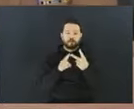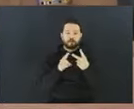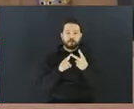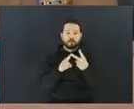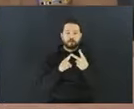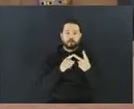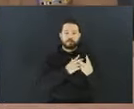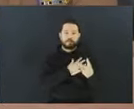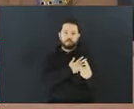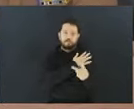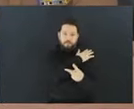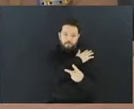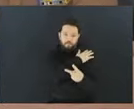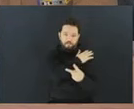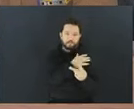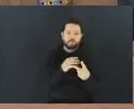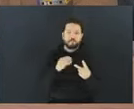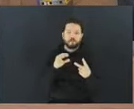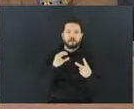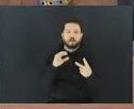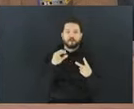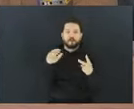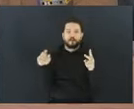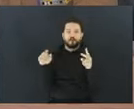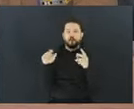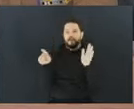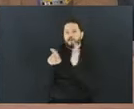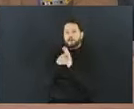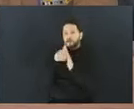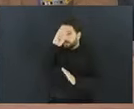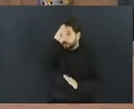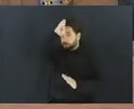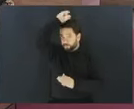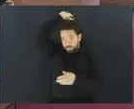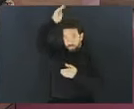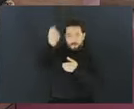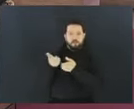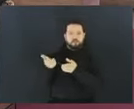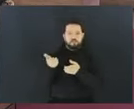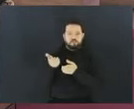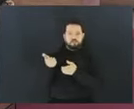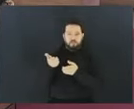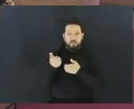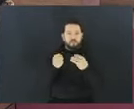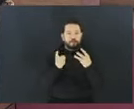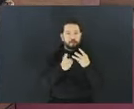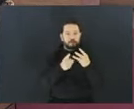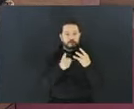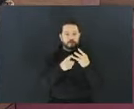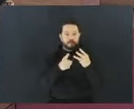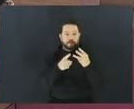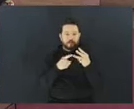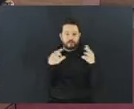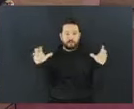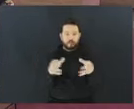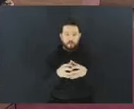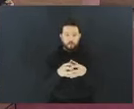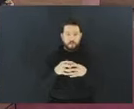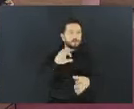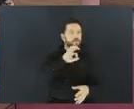de Bombeiros do Estado do Paraná, também do coronel Mário Henrique do Carmo, comandante do Comando do Policiamento